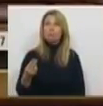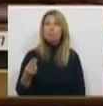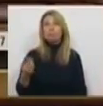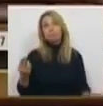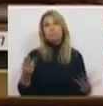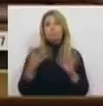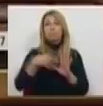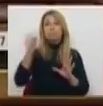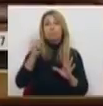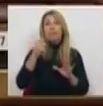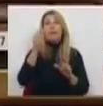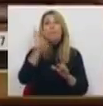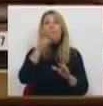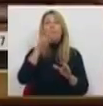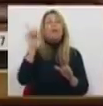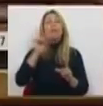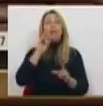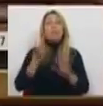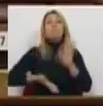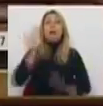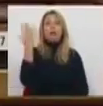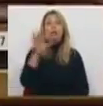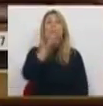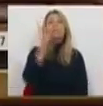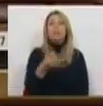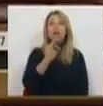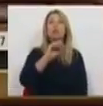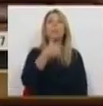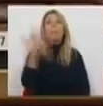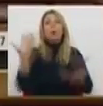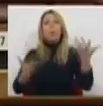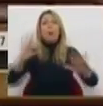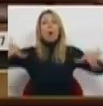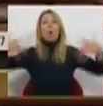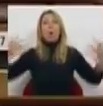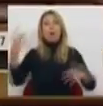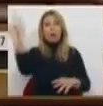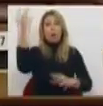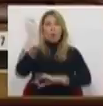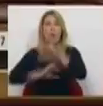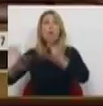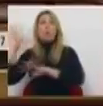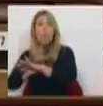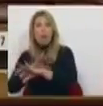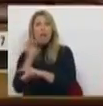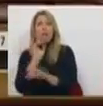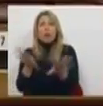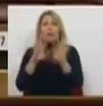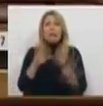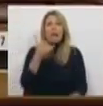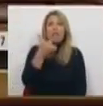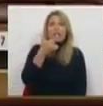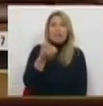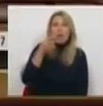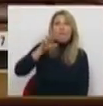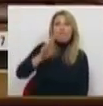em percentagem do PIB que qualquer outro na União Europeia. Já agora vale tanto como 25 vezes o valor do